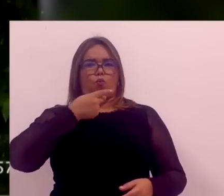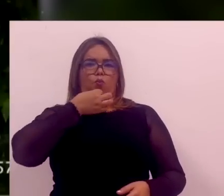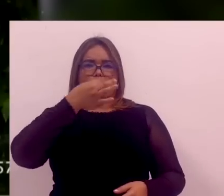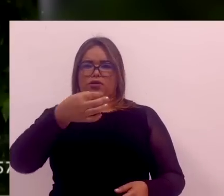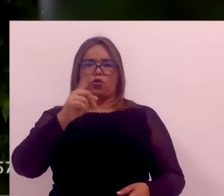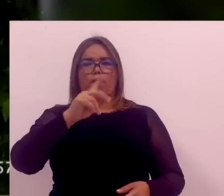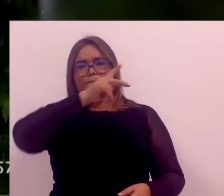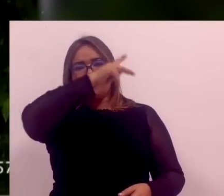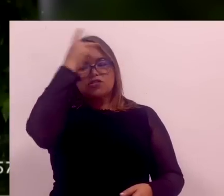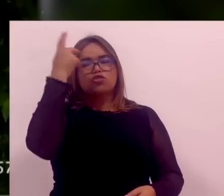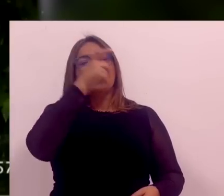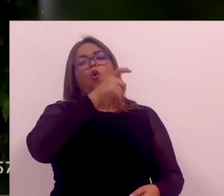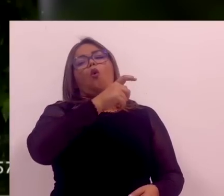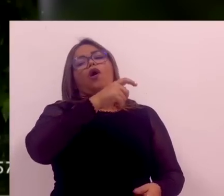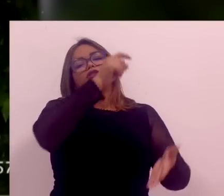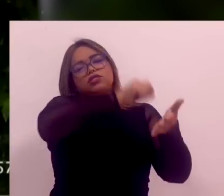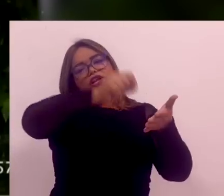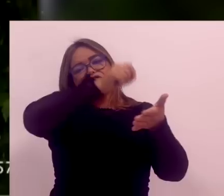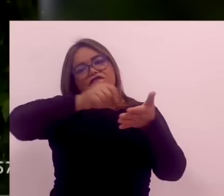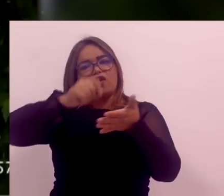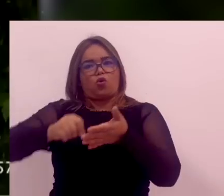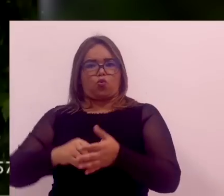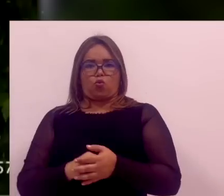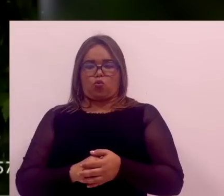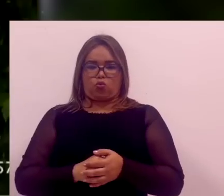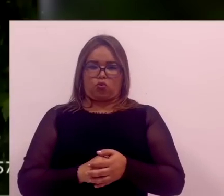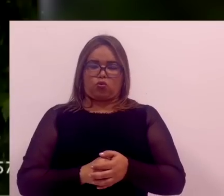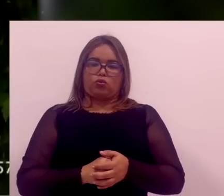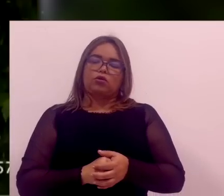falei, eles disseram. Cada declaração feita.